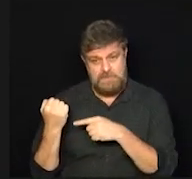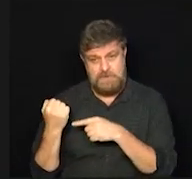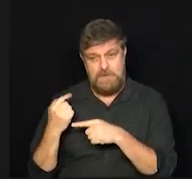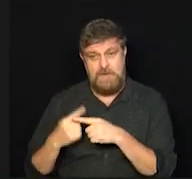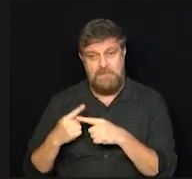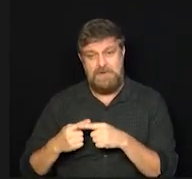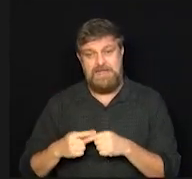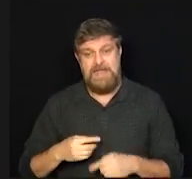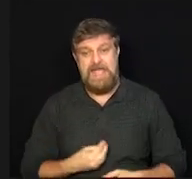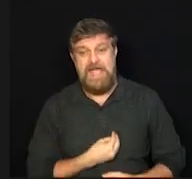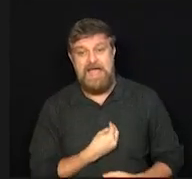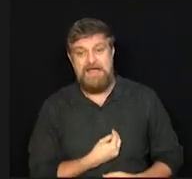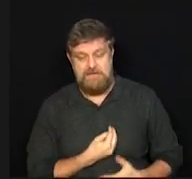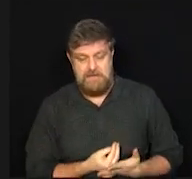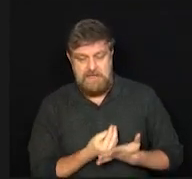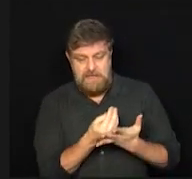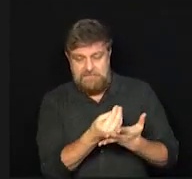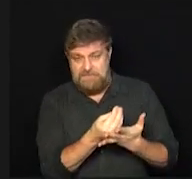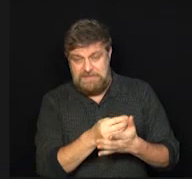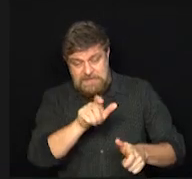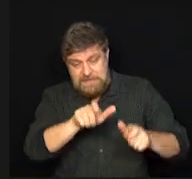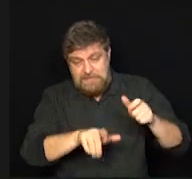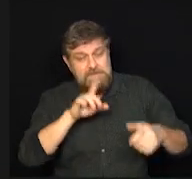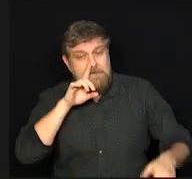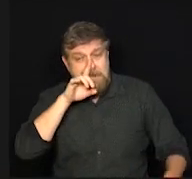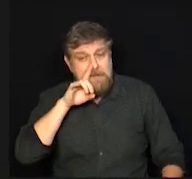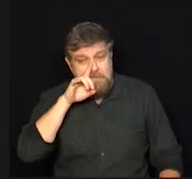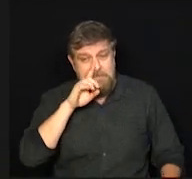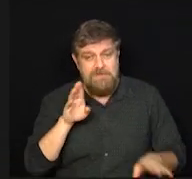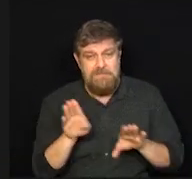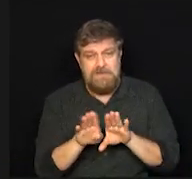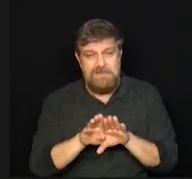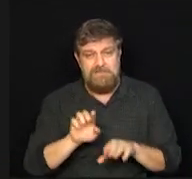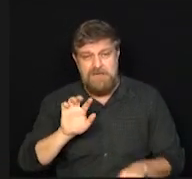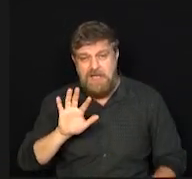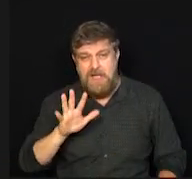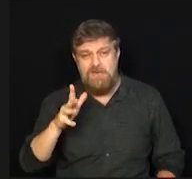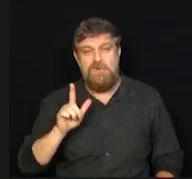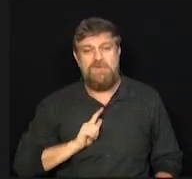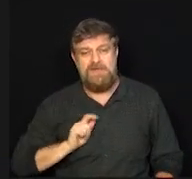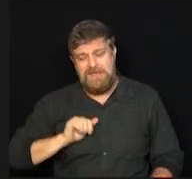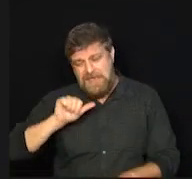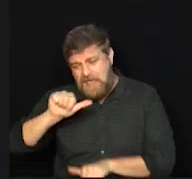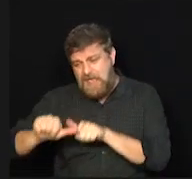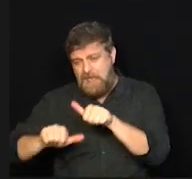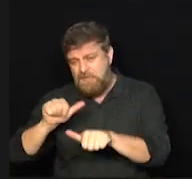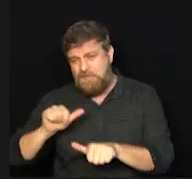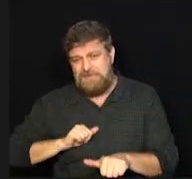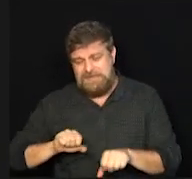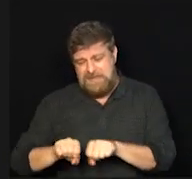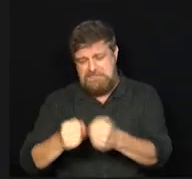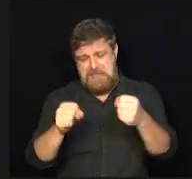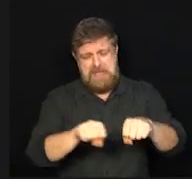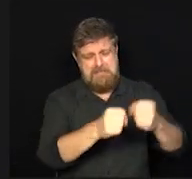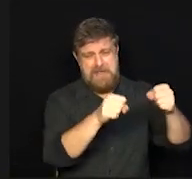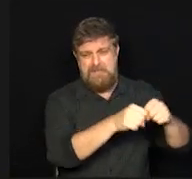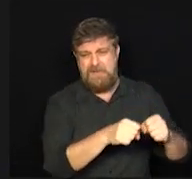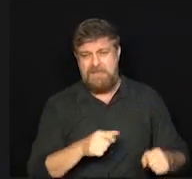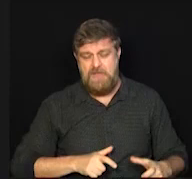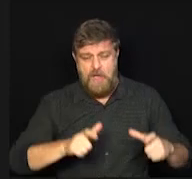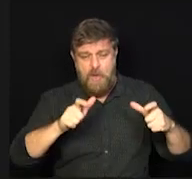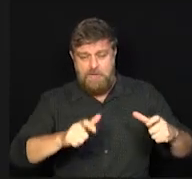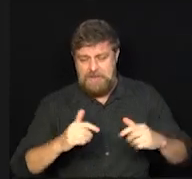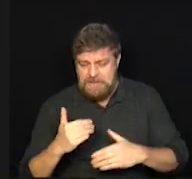vida dos membros da comunidade no risco como também acaba a limpo e vandalizando os